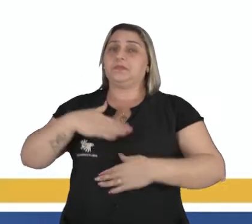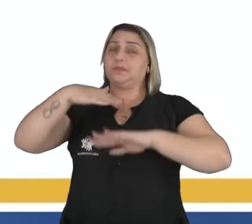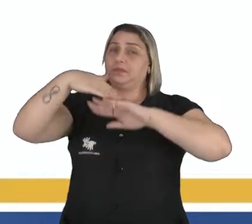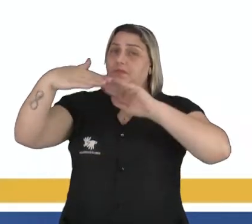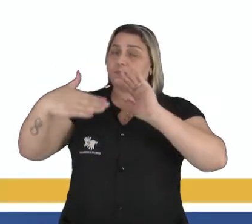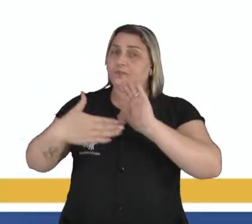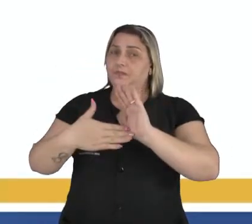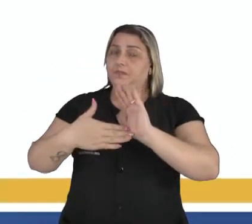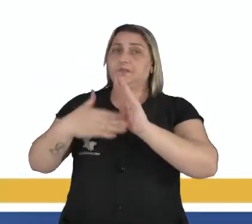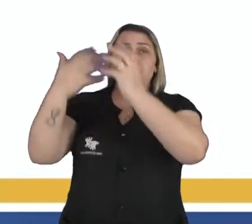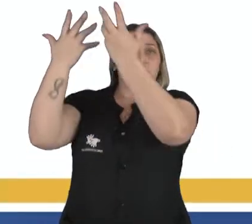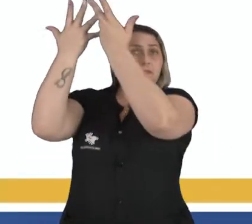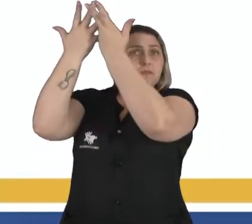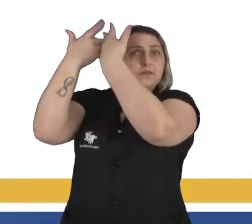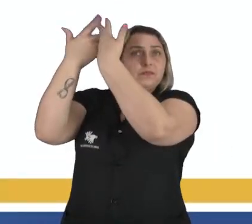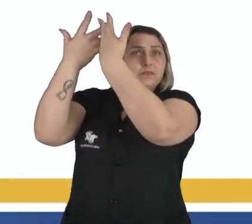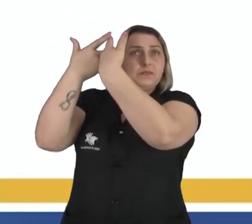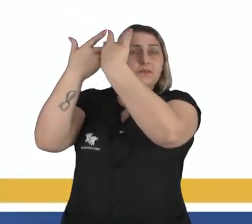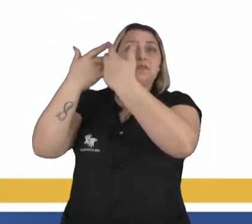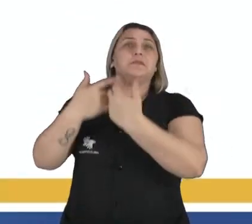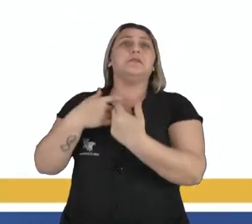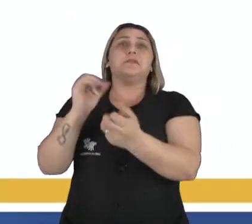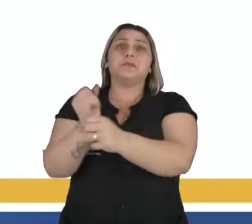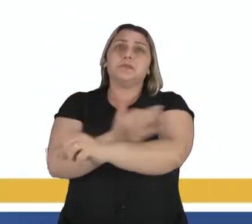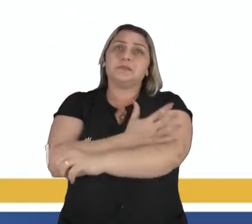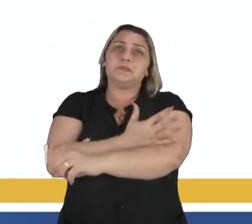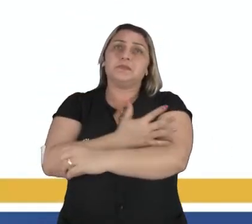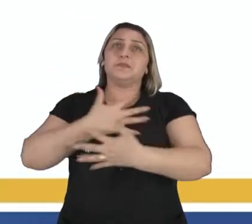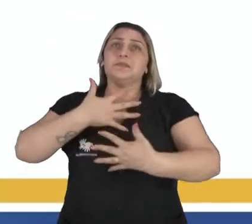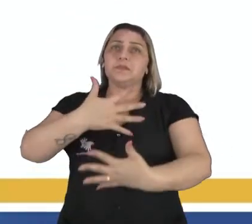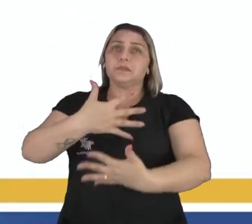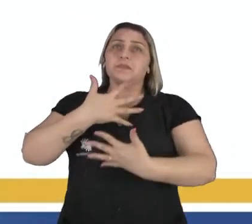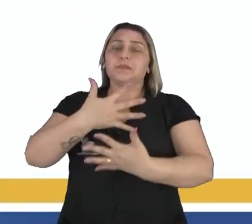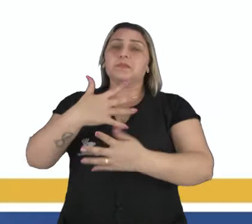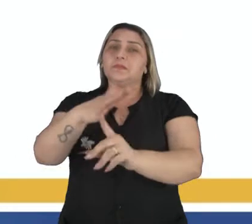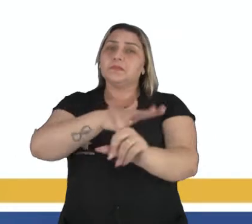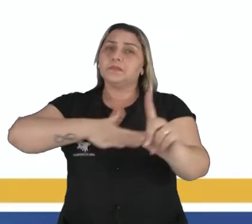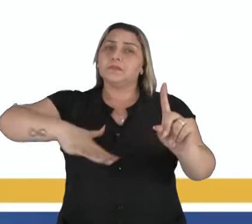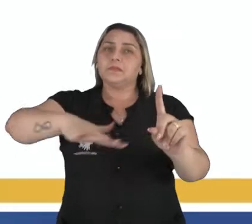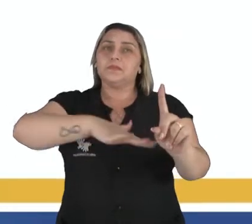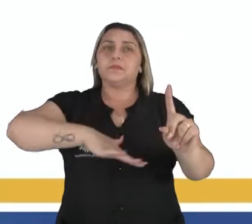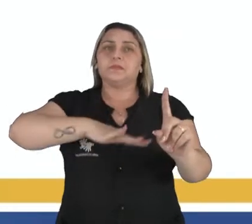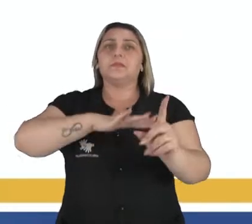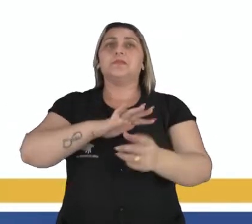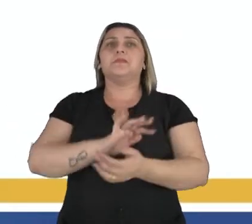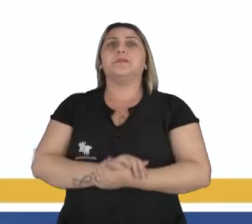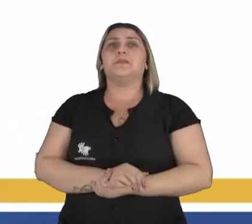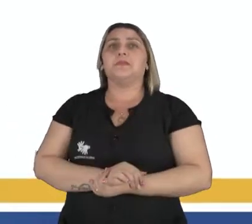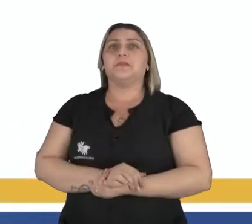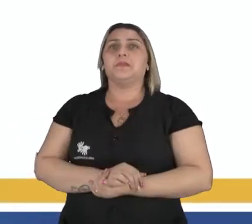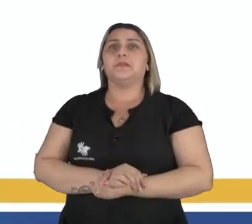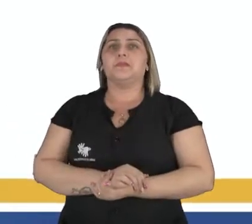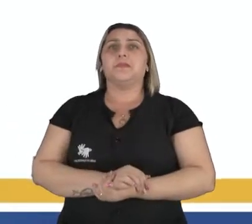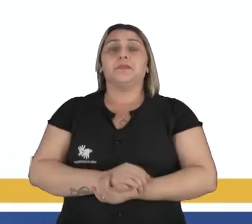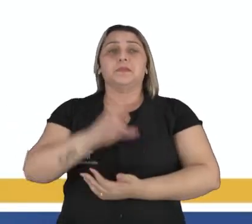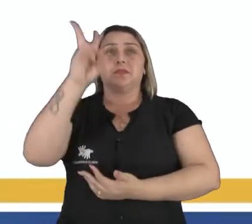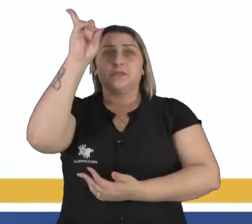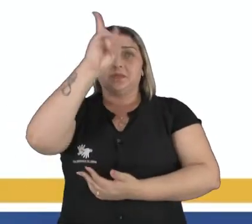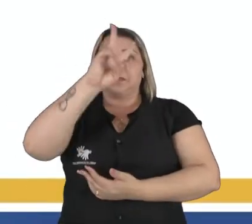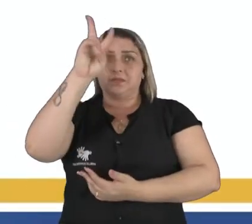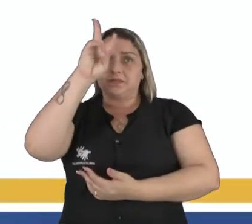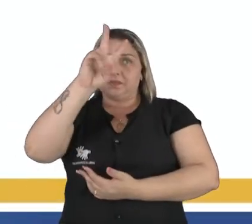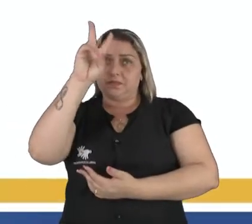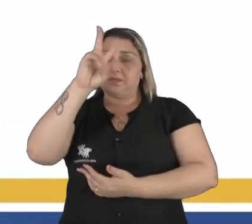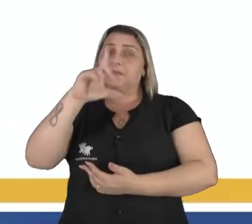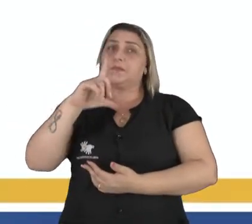da sua forma cognitiva afetiva eu fiz o motora EA social Lembrando